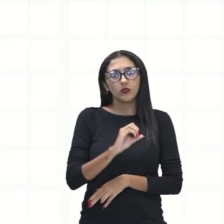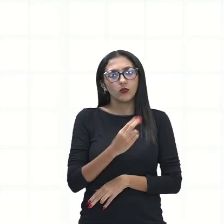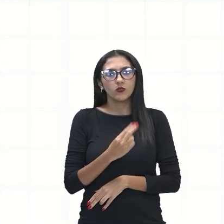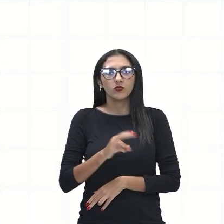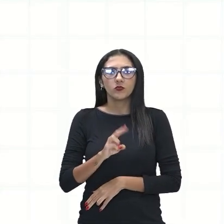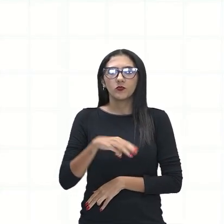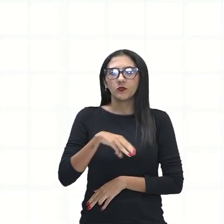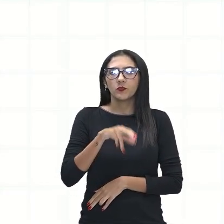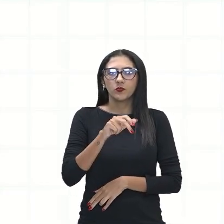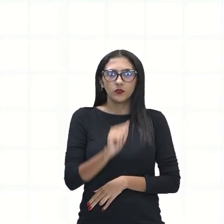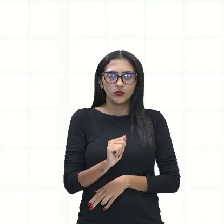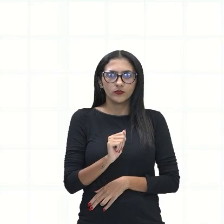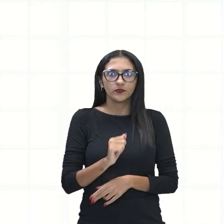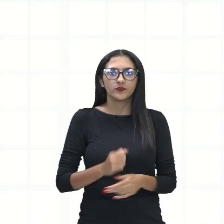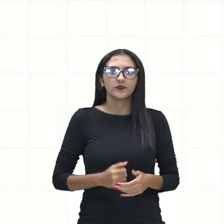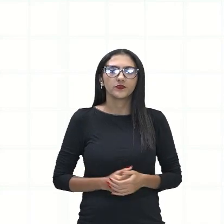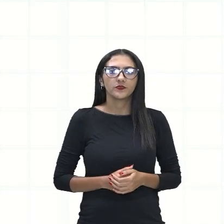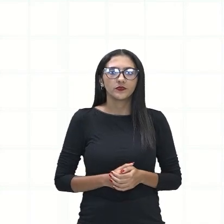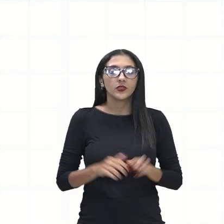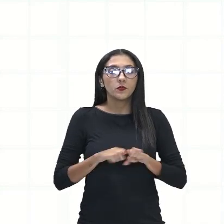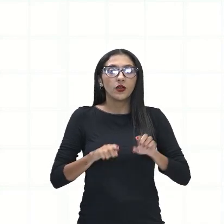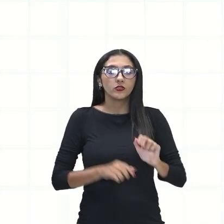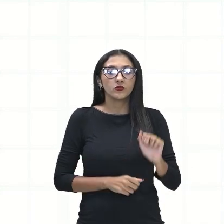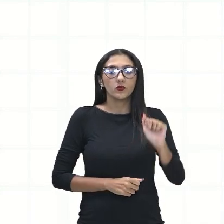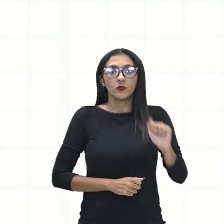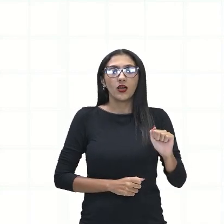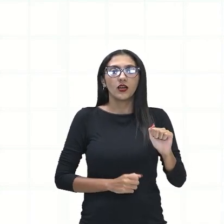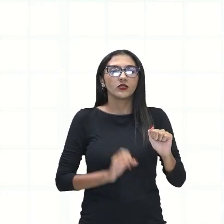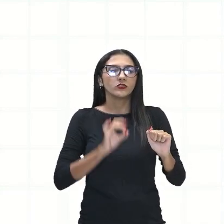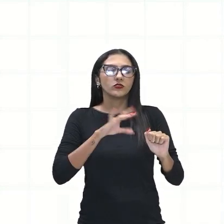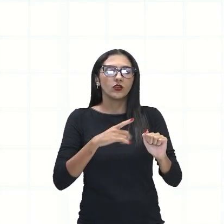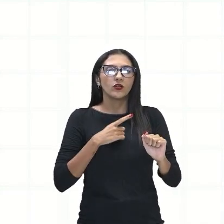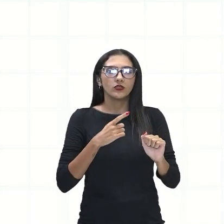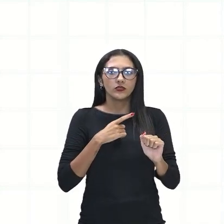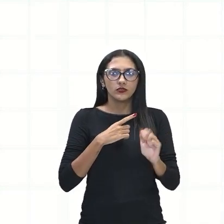mas o a antes de palavras com som de vogal,